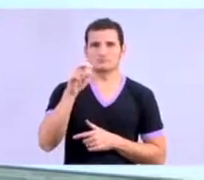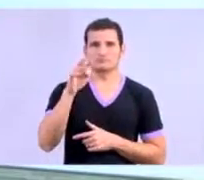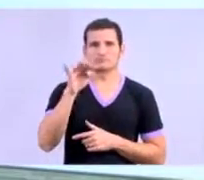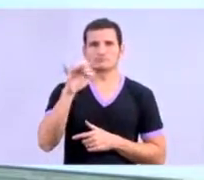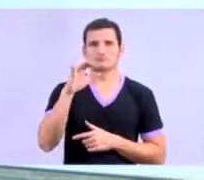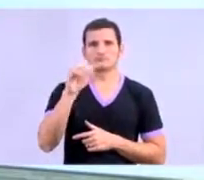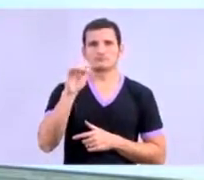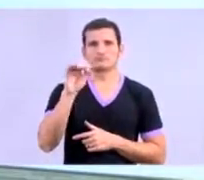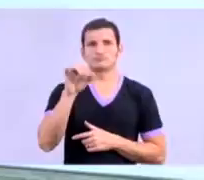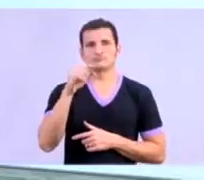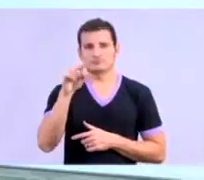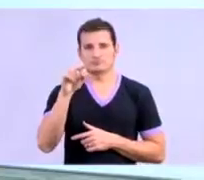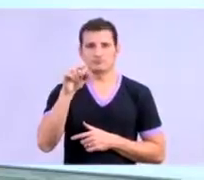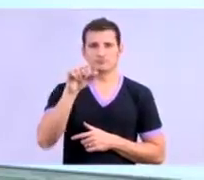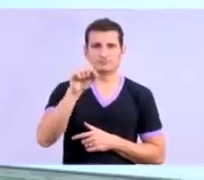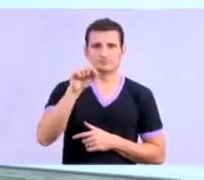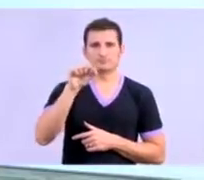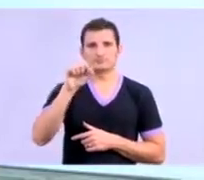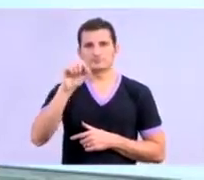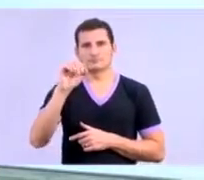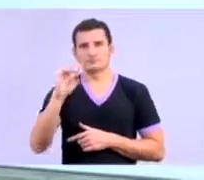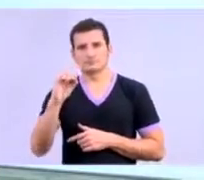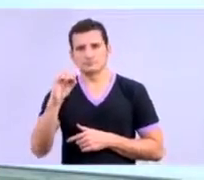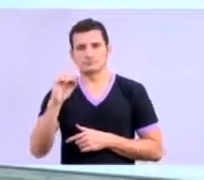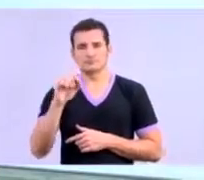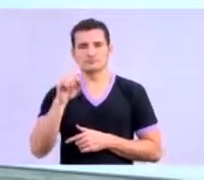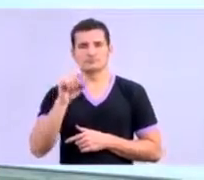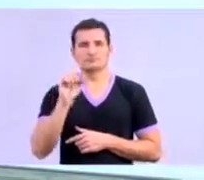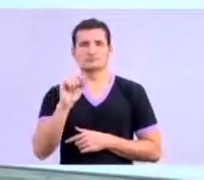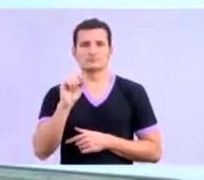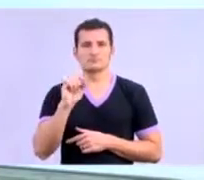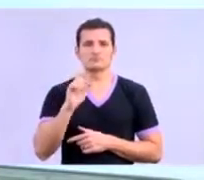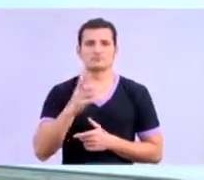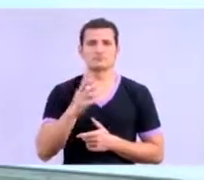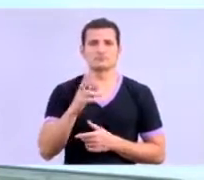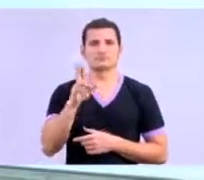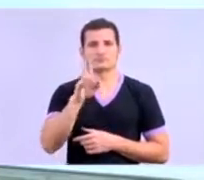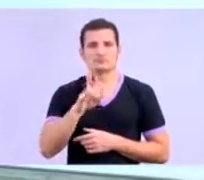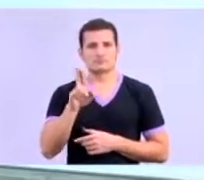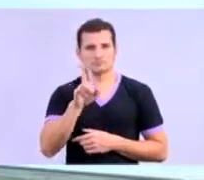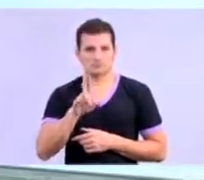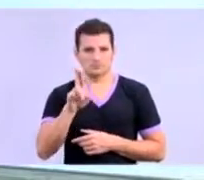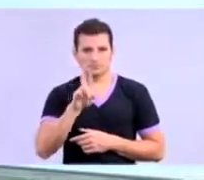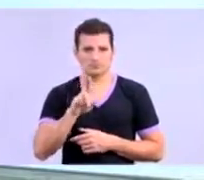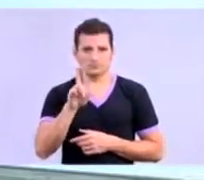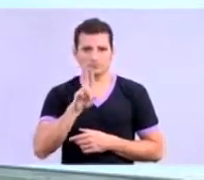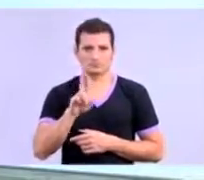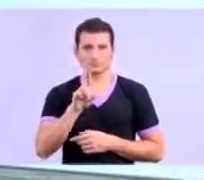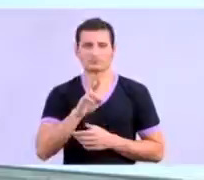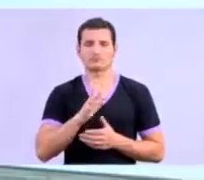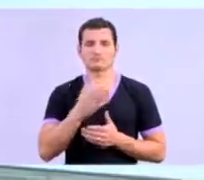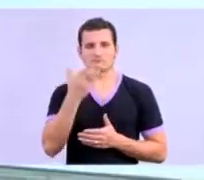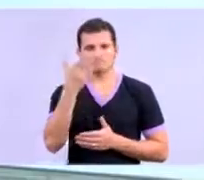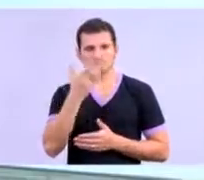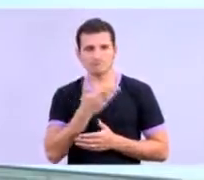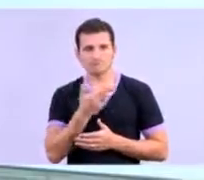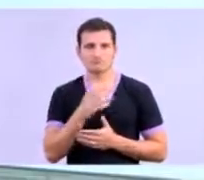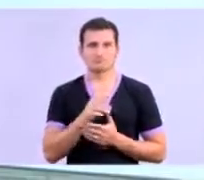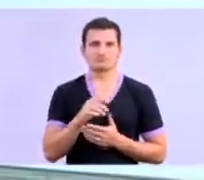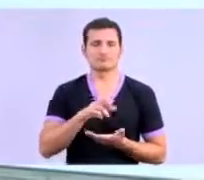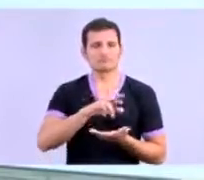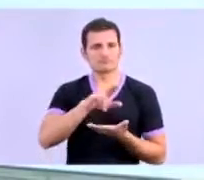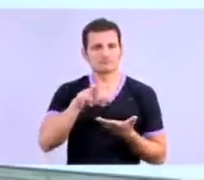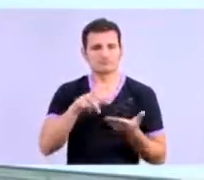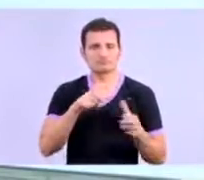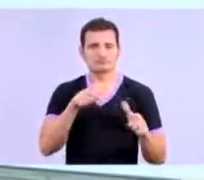ou SSO, que serve para autenticar usuários numa base unificada. Então aí são todos serviços, tudo que a gente